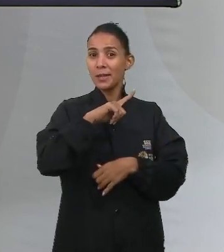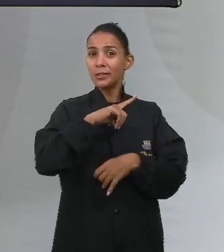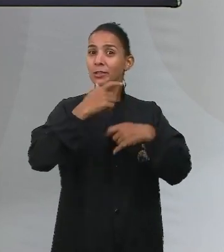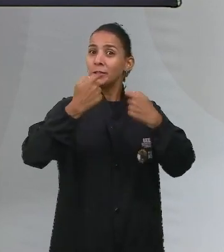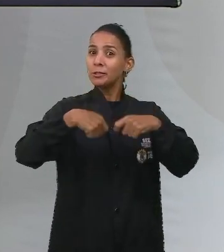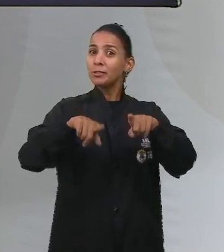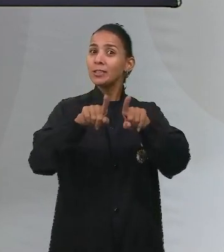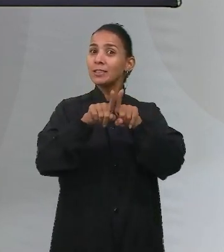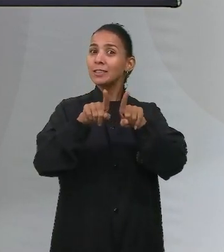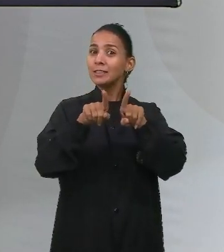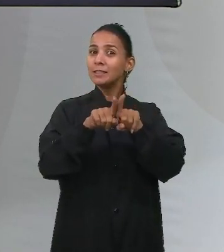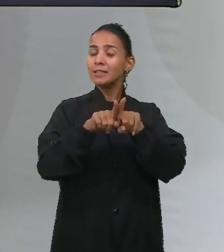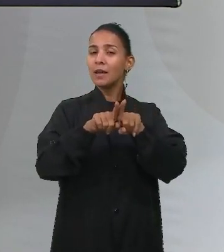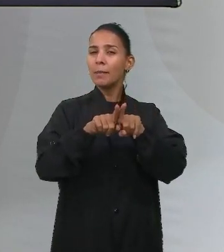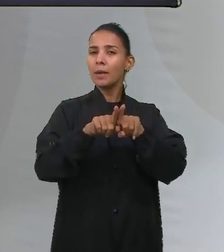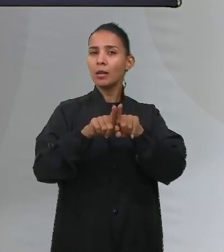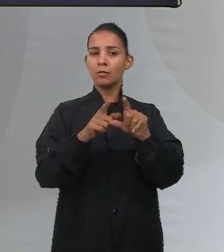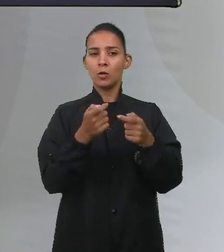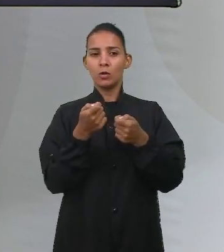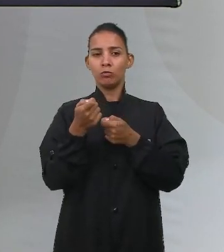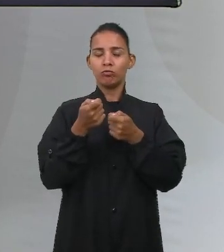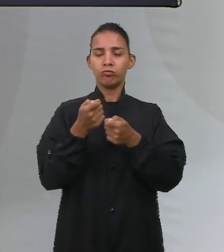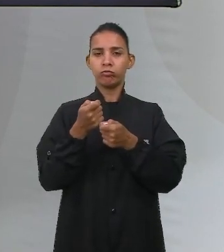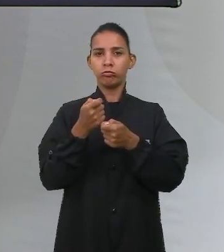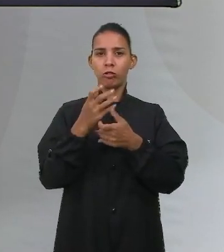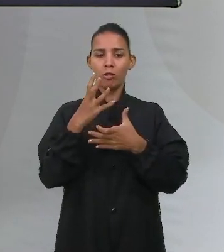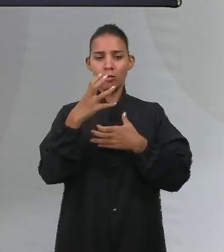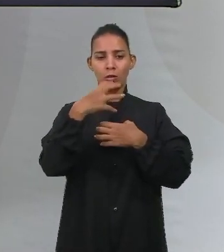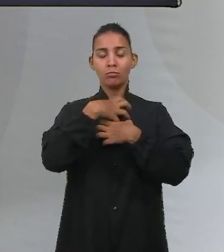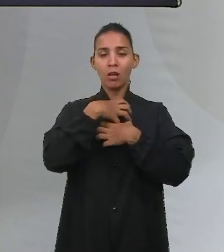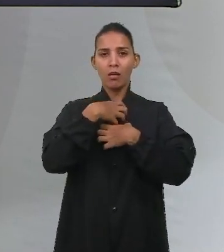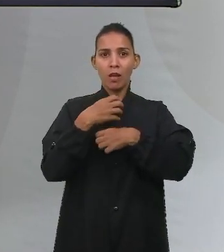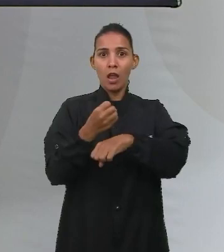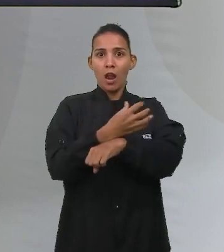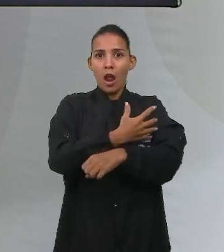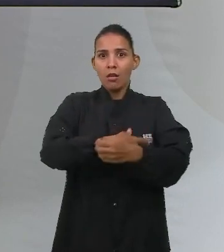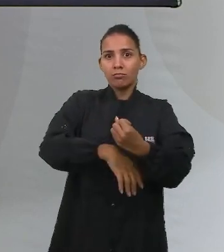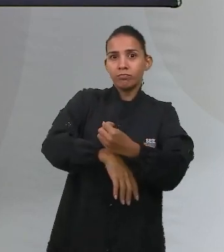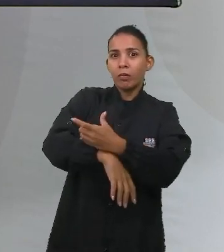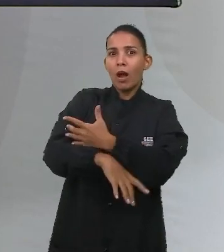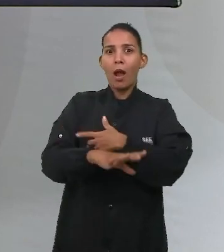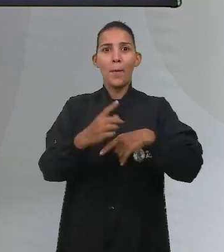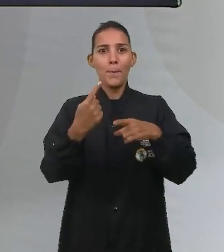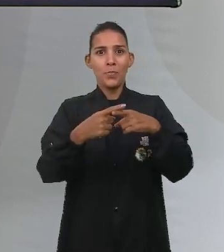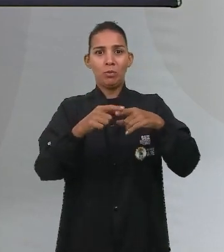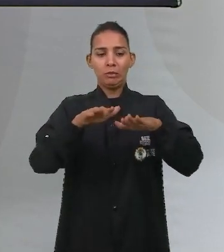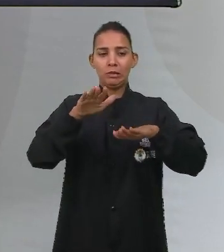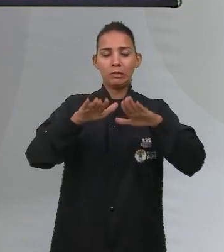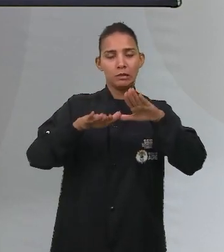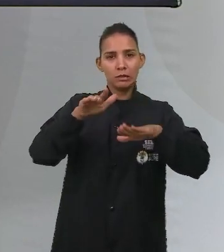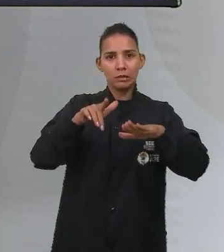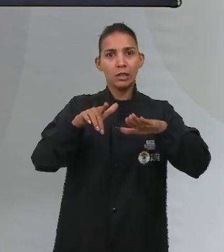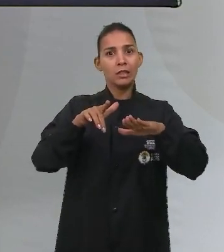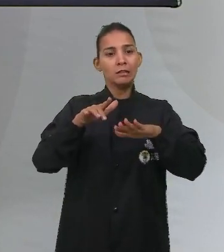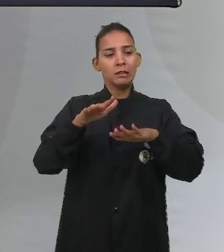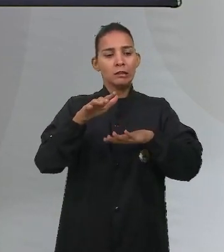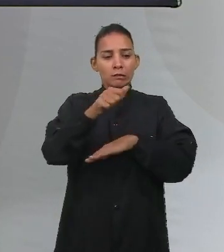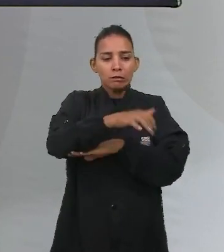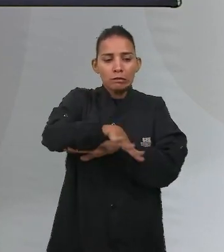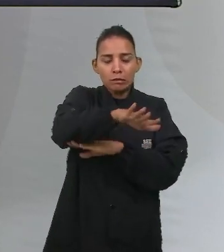assim, o controle emocional necessário, porque no ambiente de trabalho nem sempre tudo são